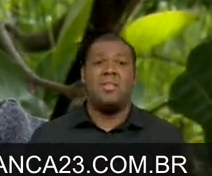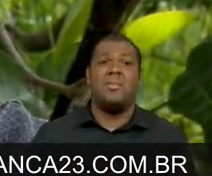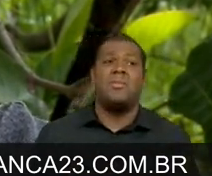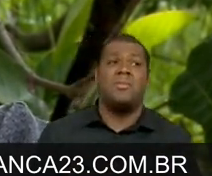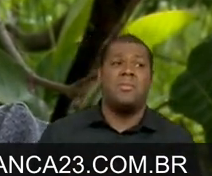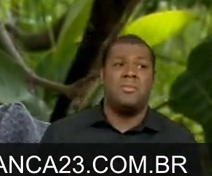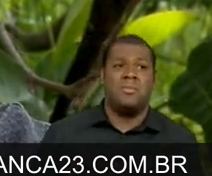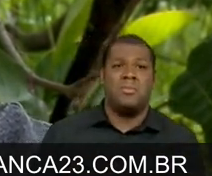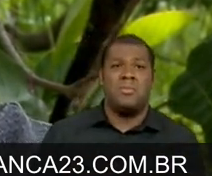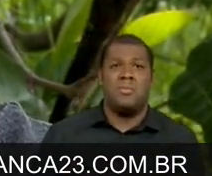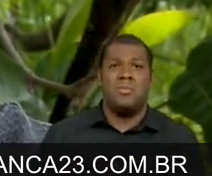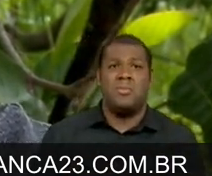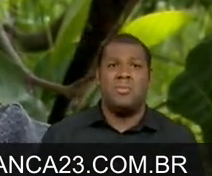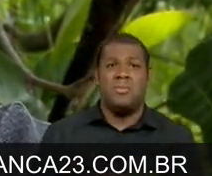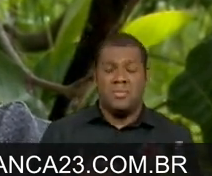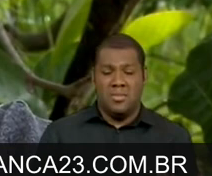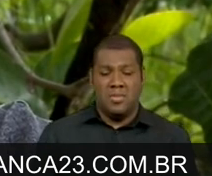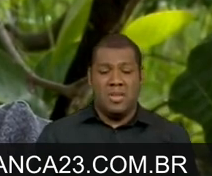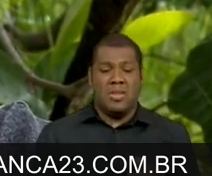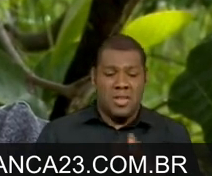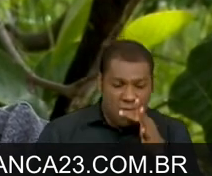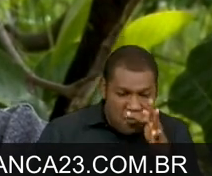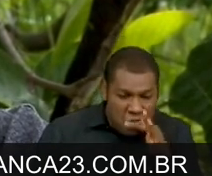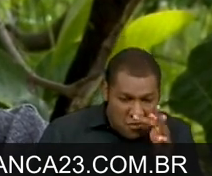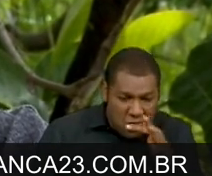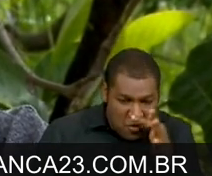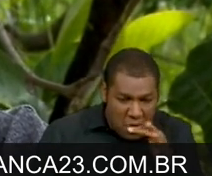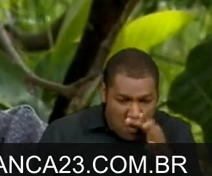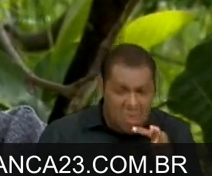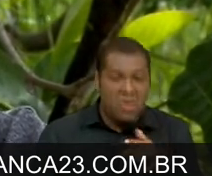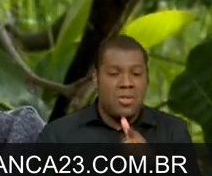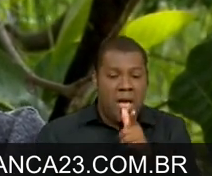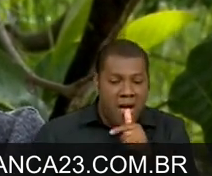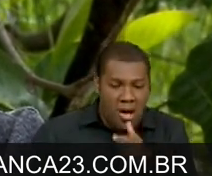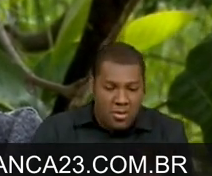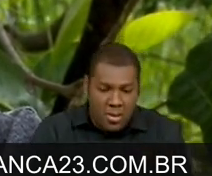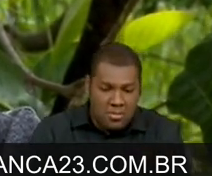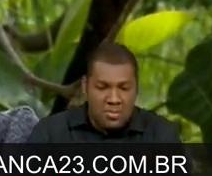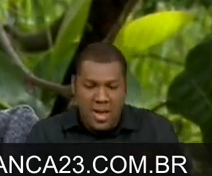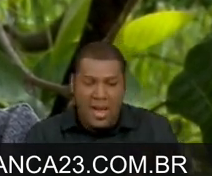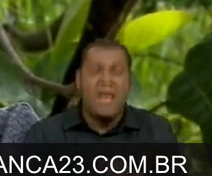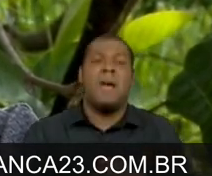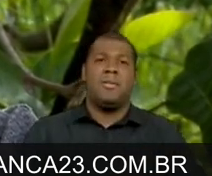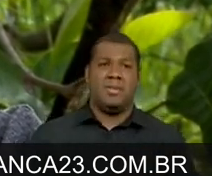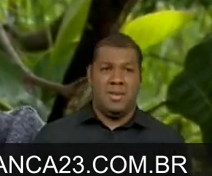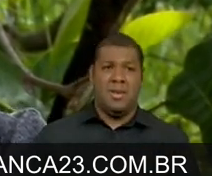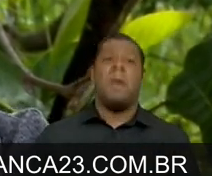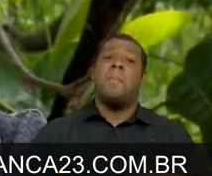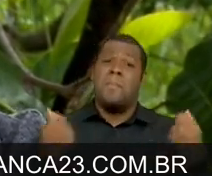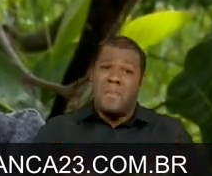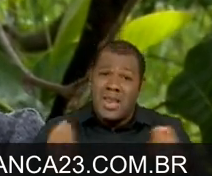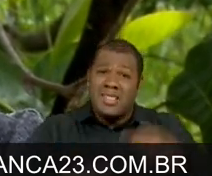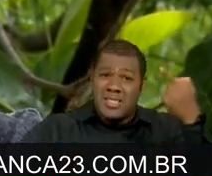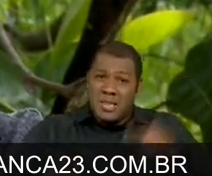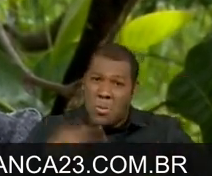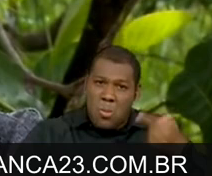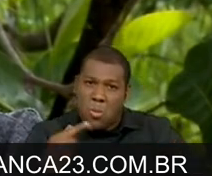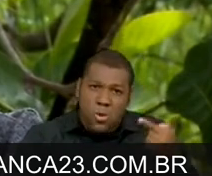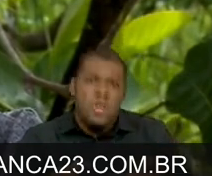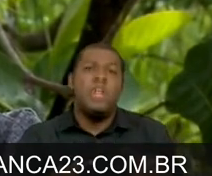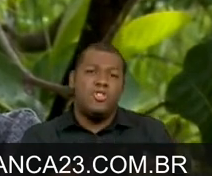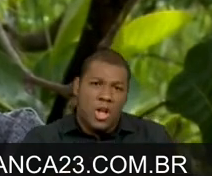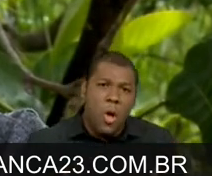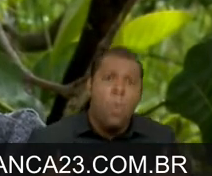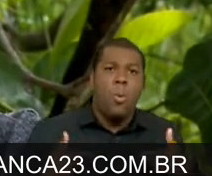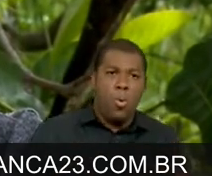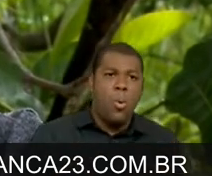não deixar a planta acumular água. O que a gente sente falta é de uma política mais sistêmica de defesa e